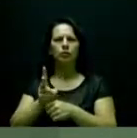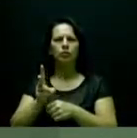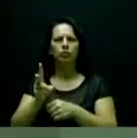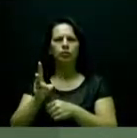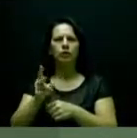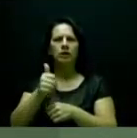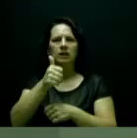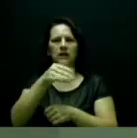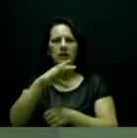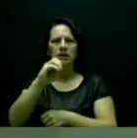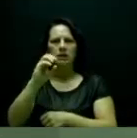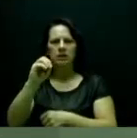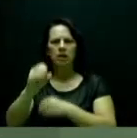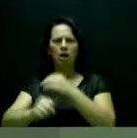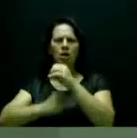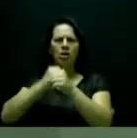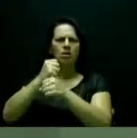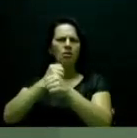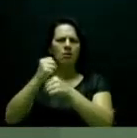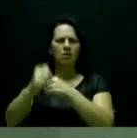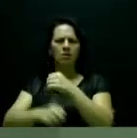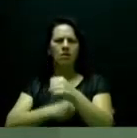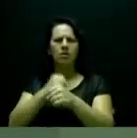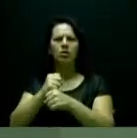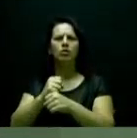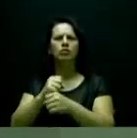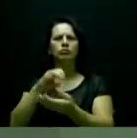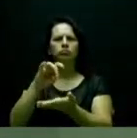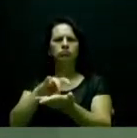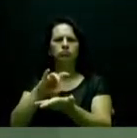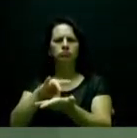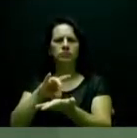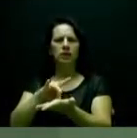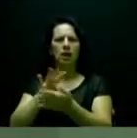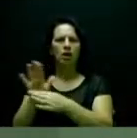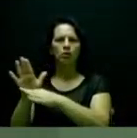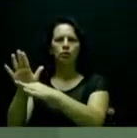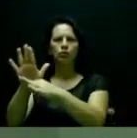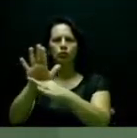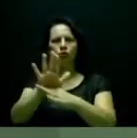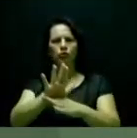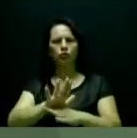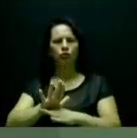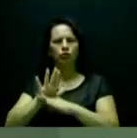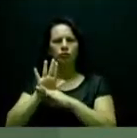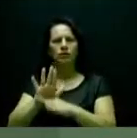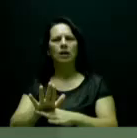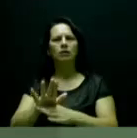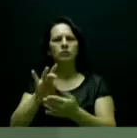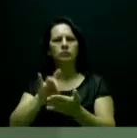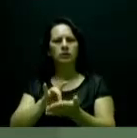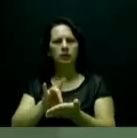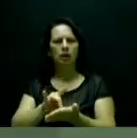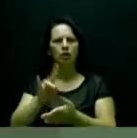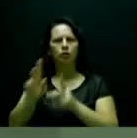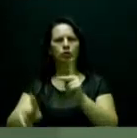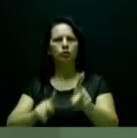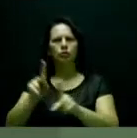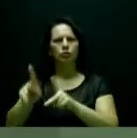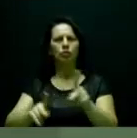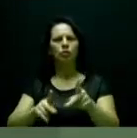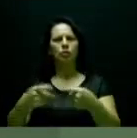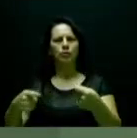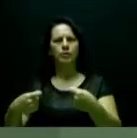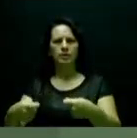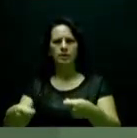100 anos naquele espaço, que possa, de fato, atender com qualidade a nossa população que